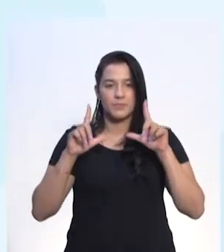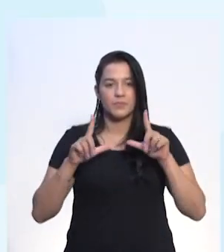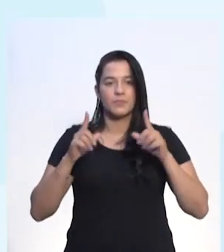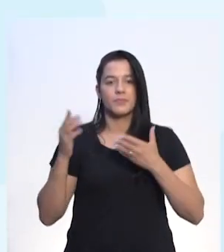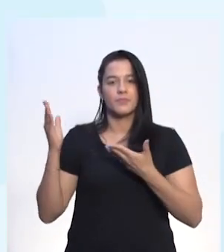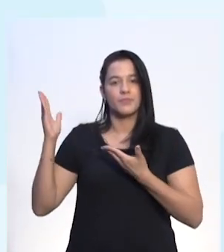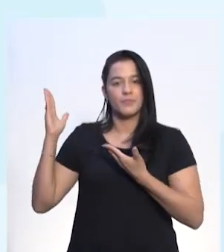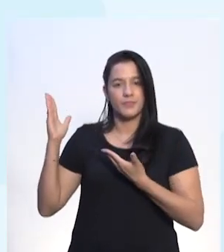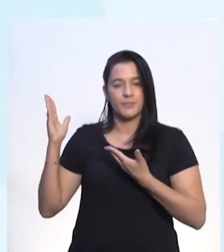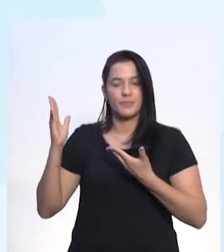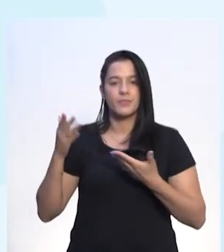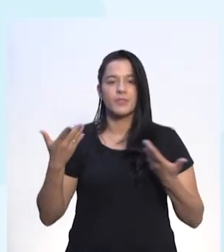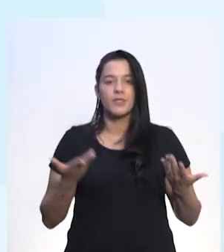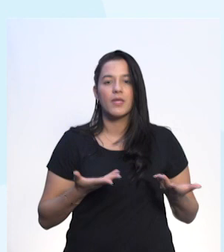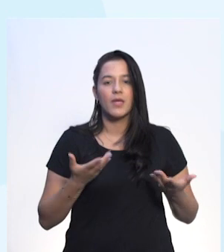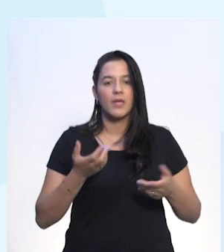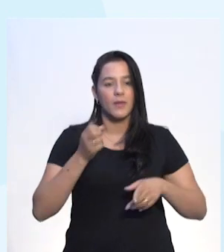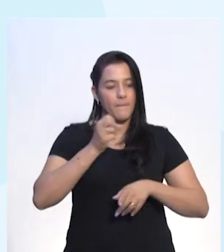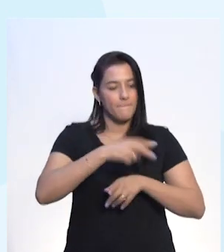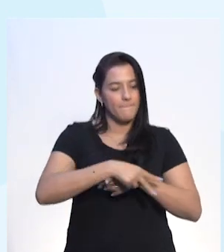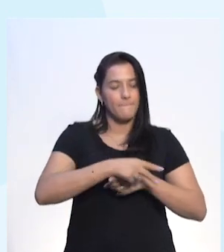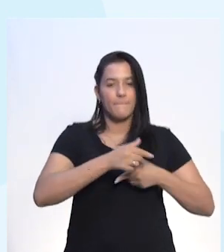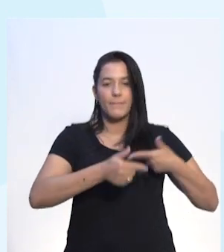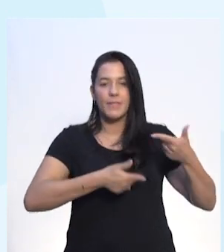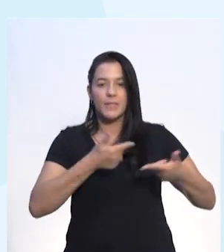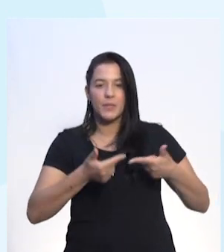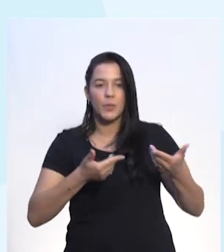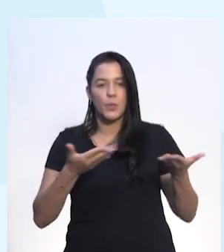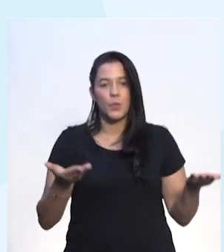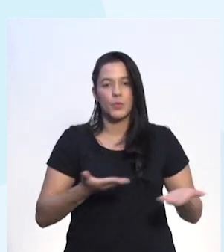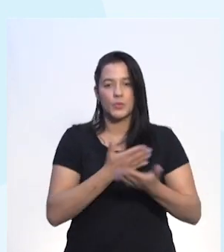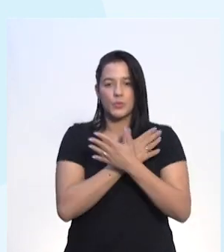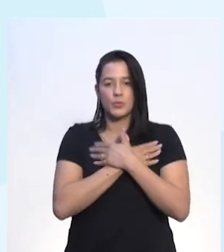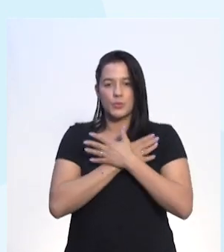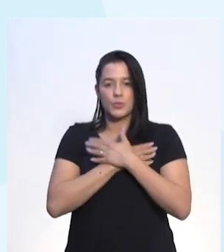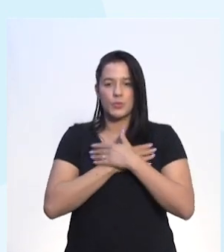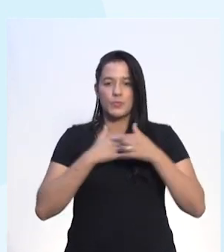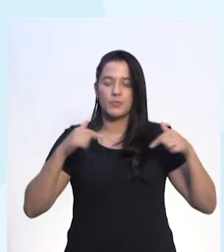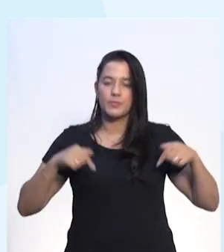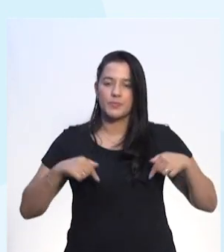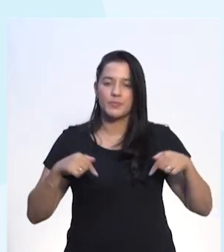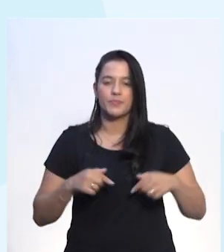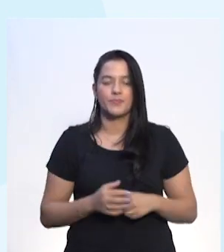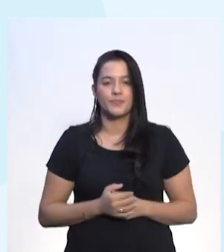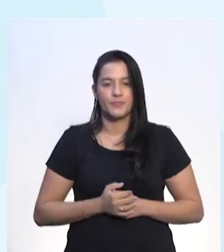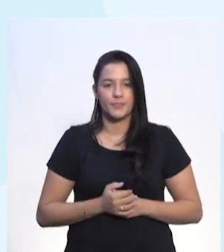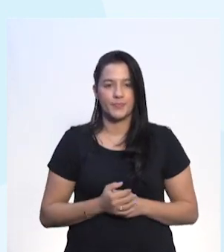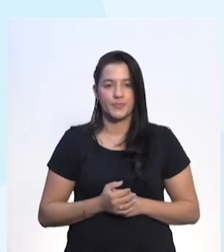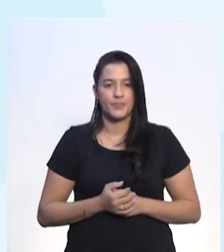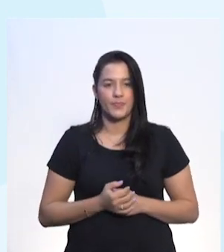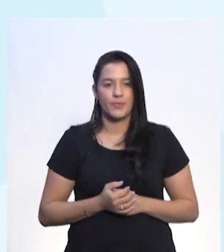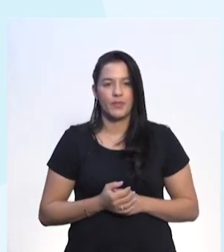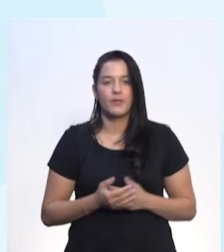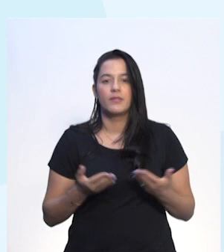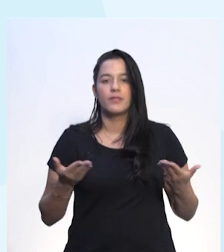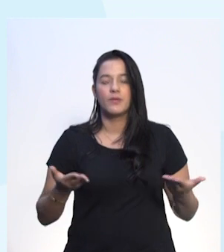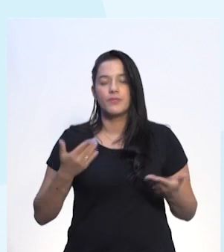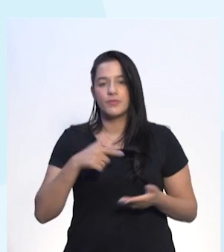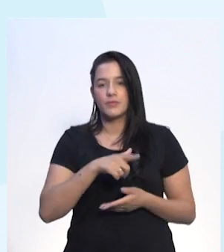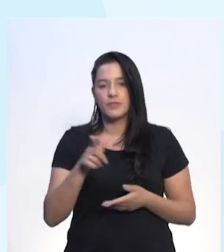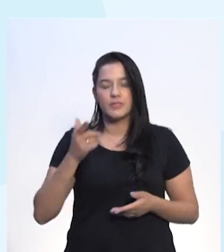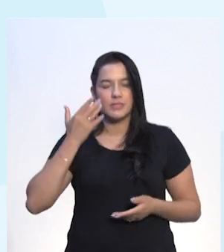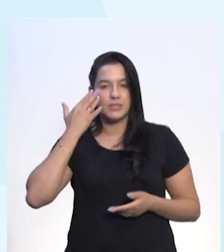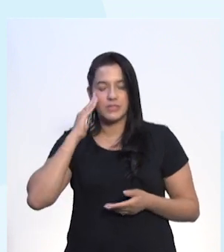as categorias de emprego e desemprego na atualidade, né? Então, a gente entender